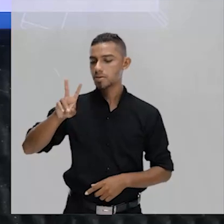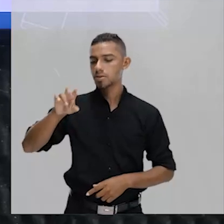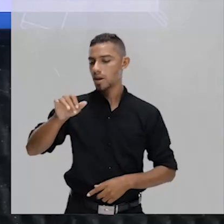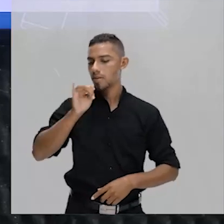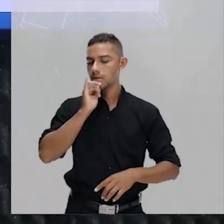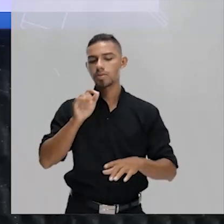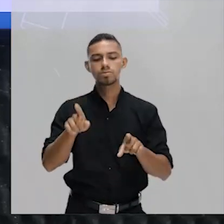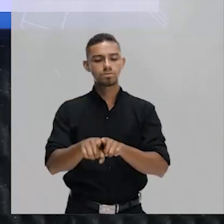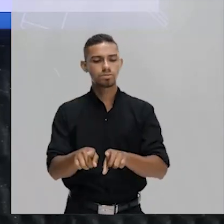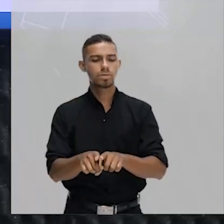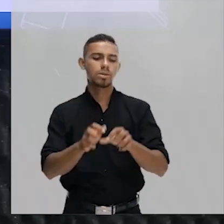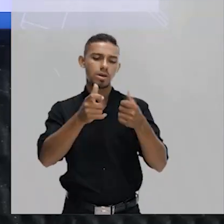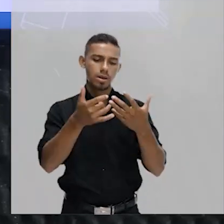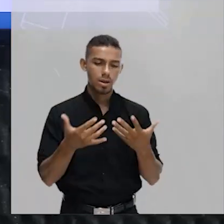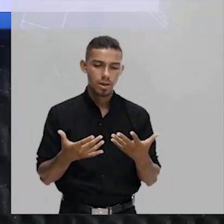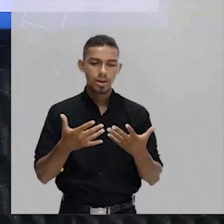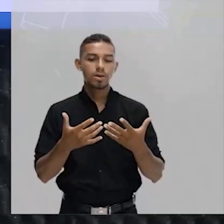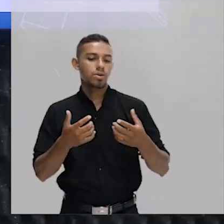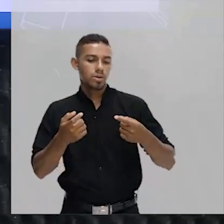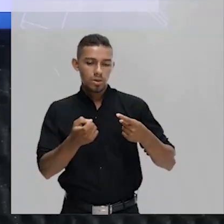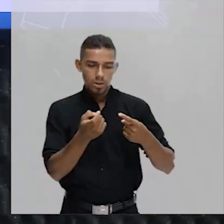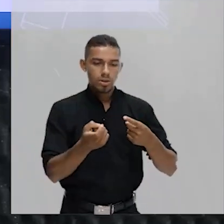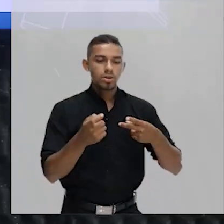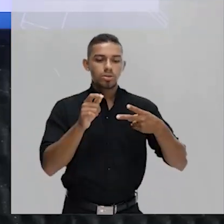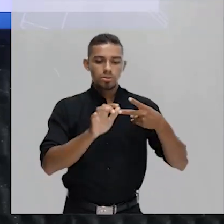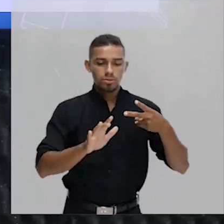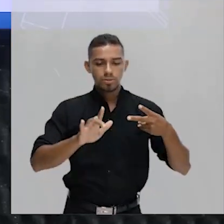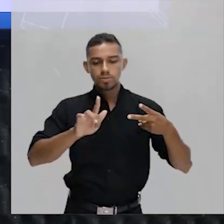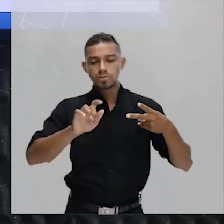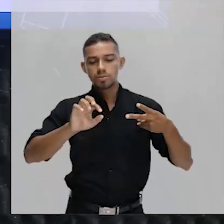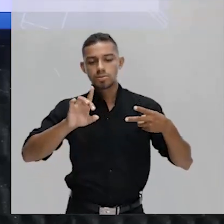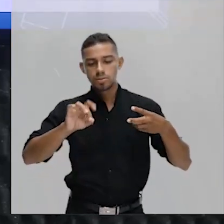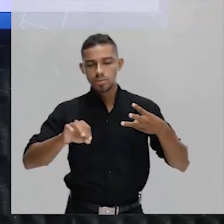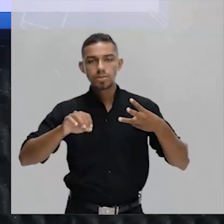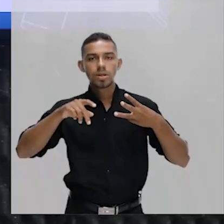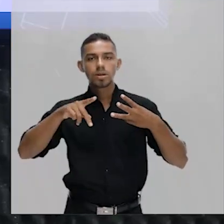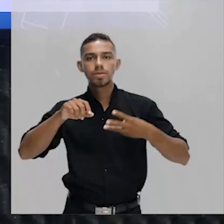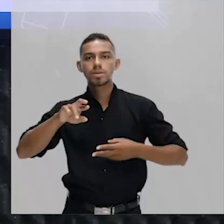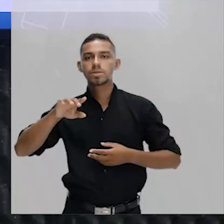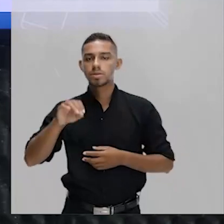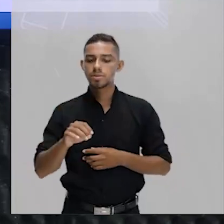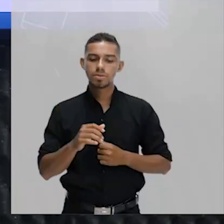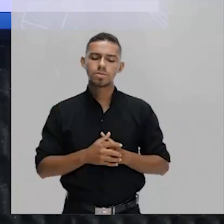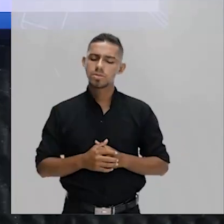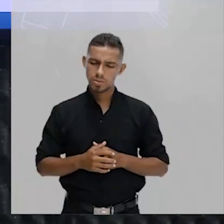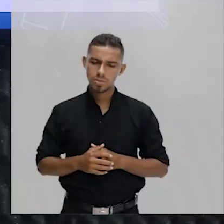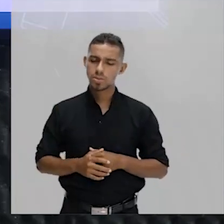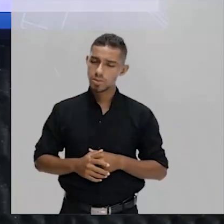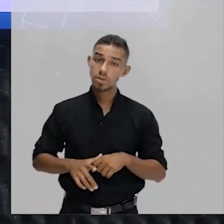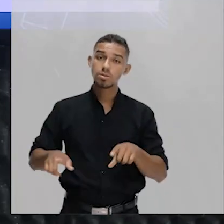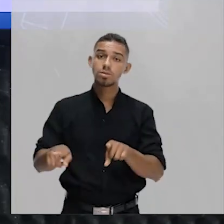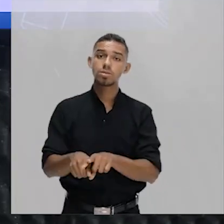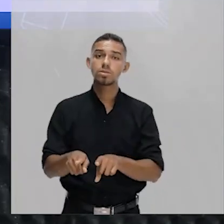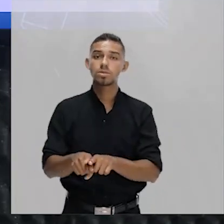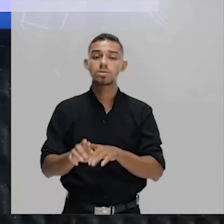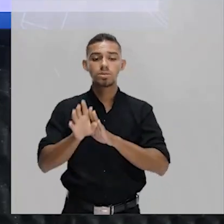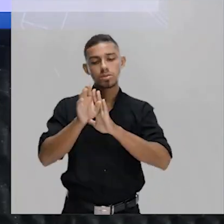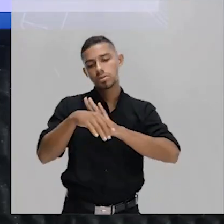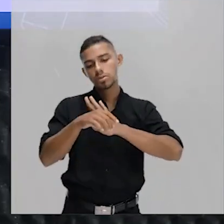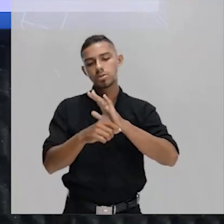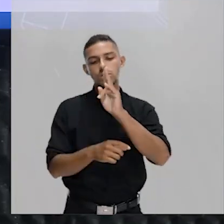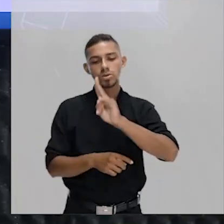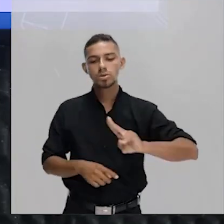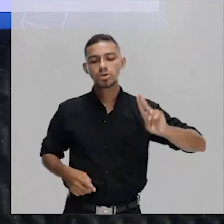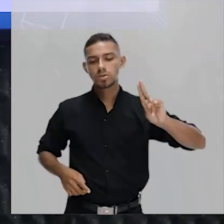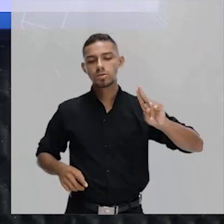formas nominais, infinitivo, o gerúndio e o particípio. Ele é completo. Até mesmo conceitos. E uso